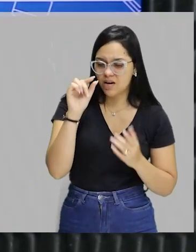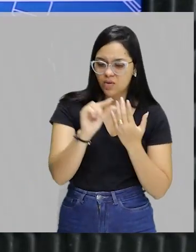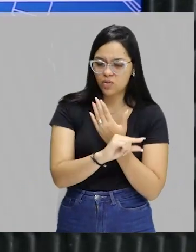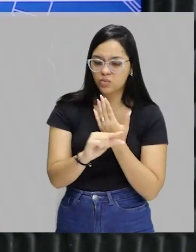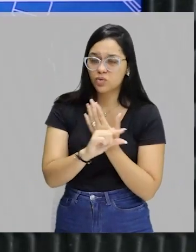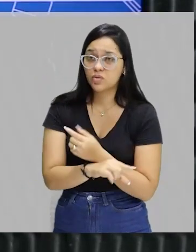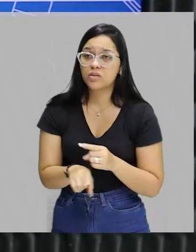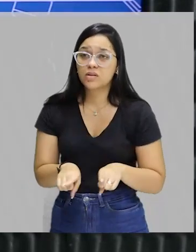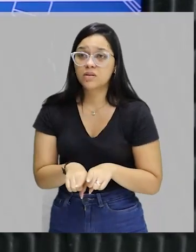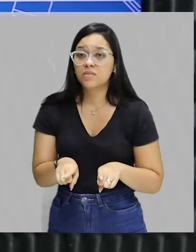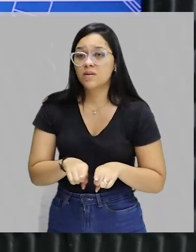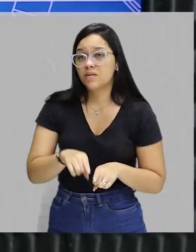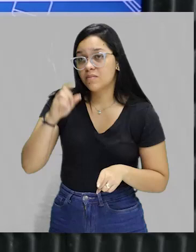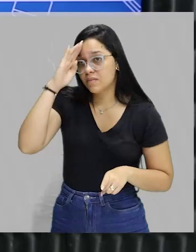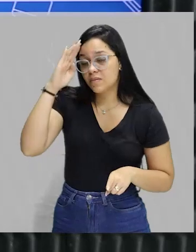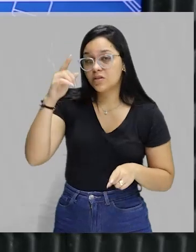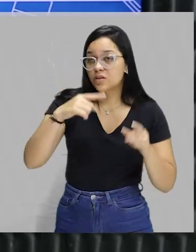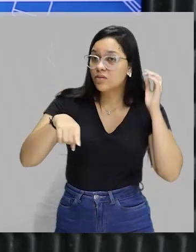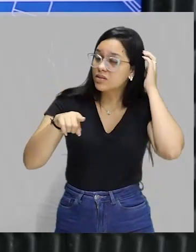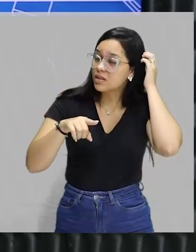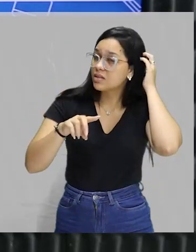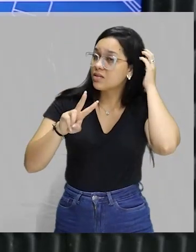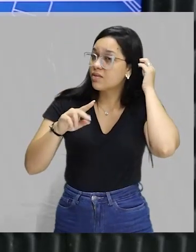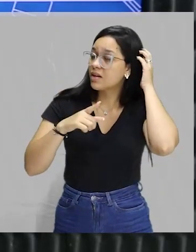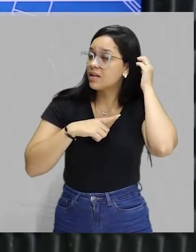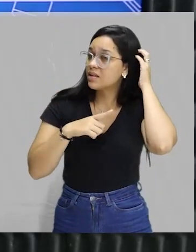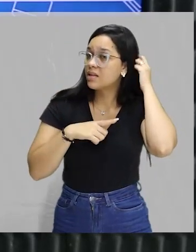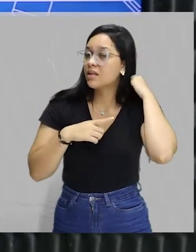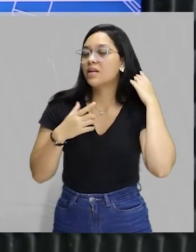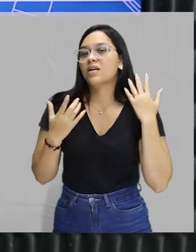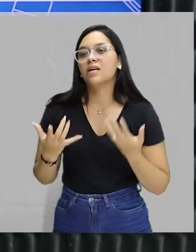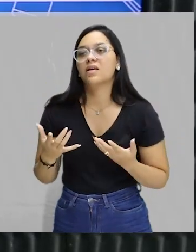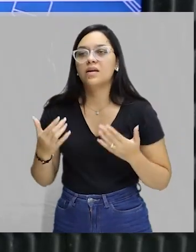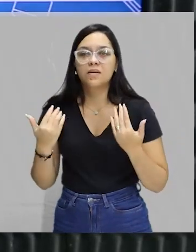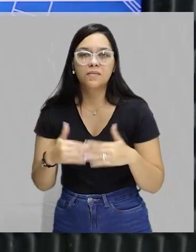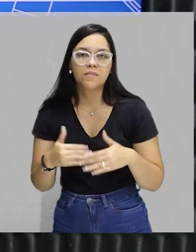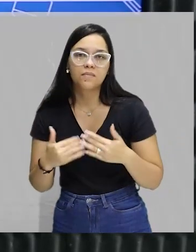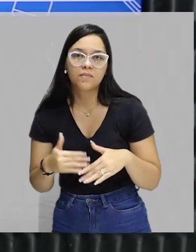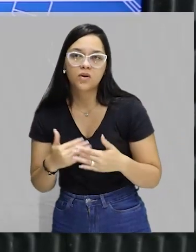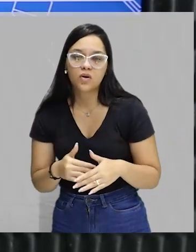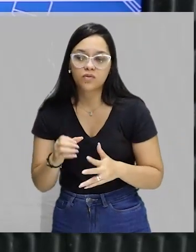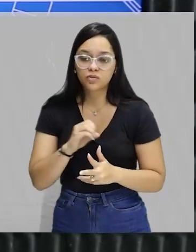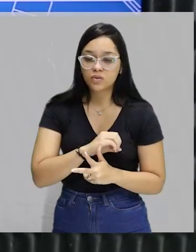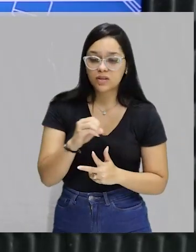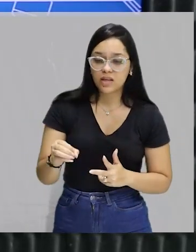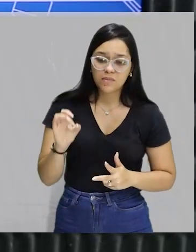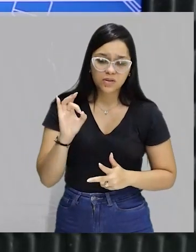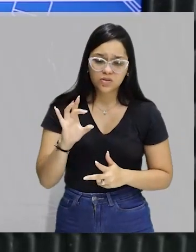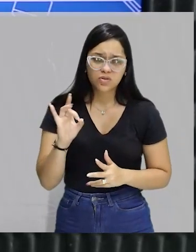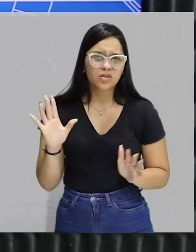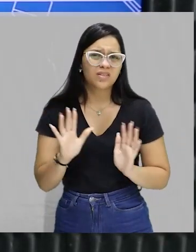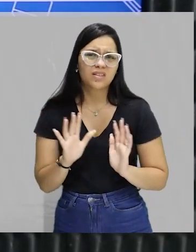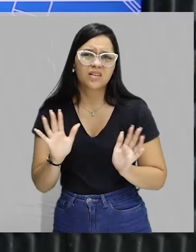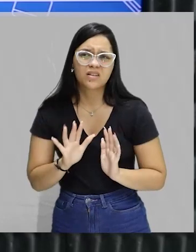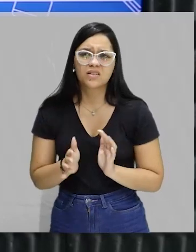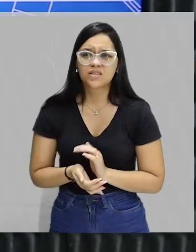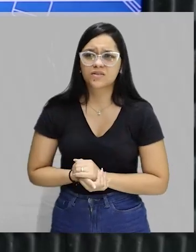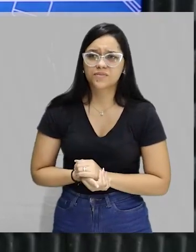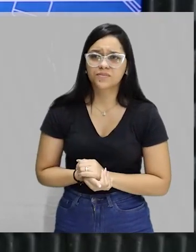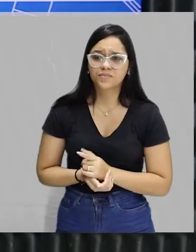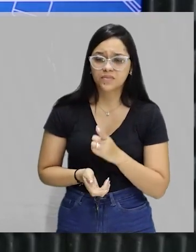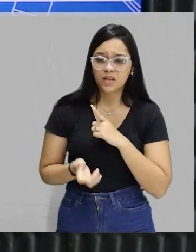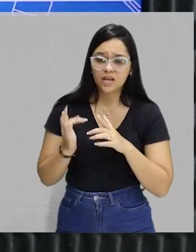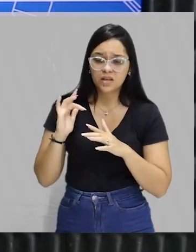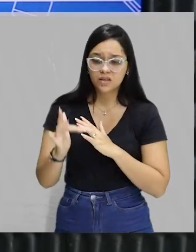origem, principalmente para vocês que vão fazer provas do Enem. Mas não só para isso. Com as